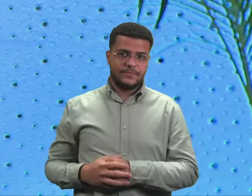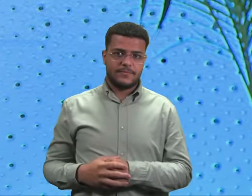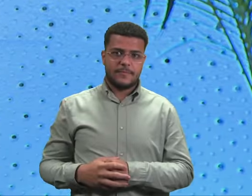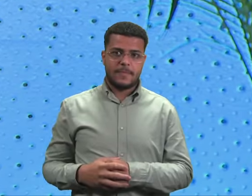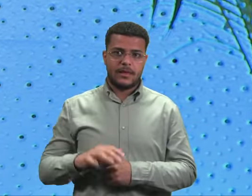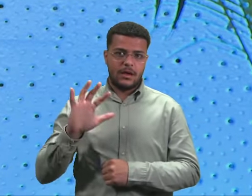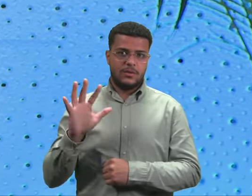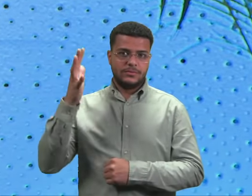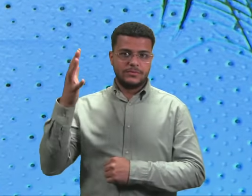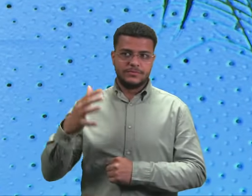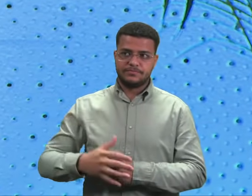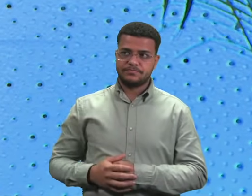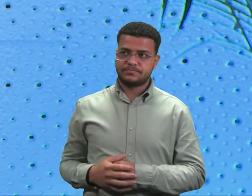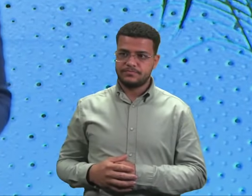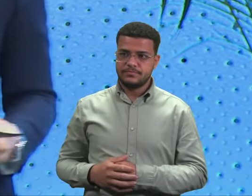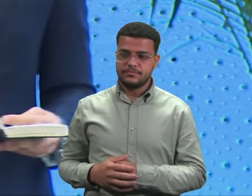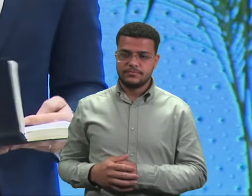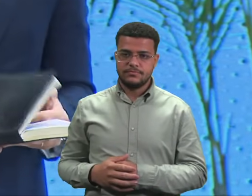Igreja querida, olha para mim.